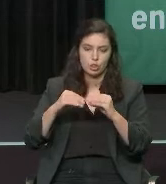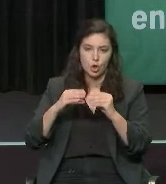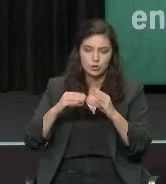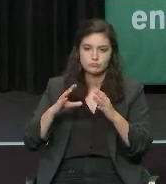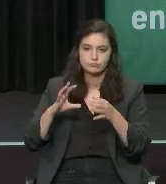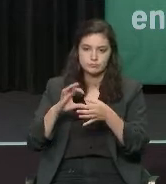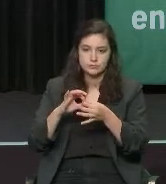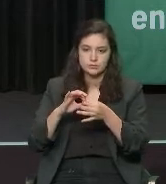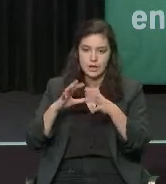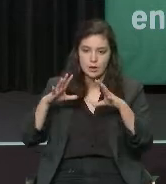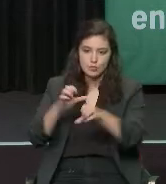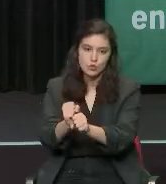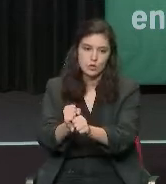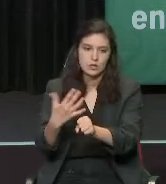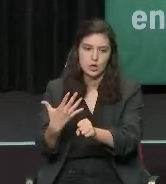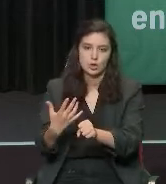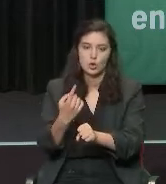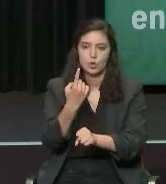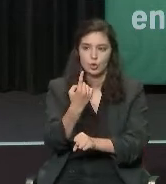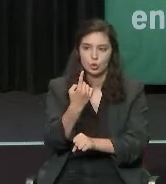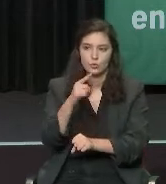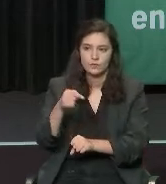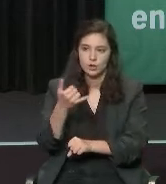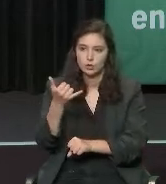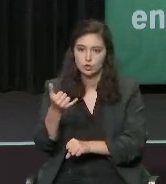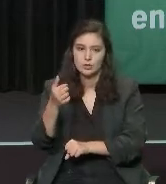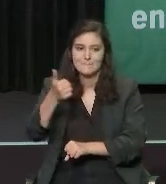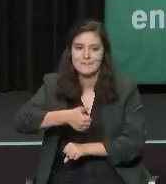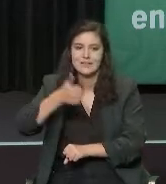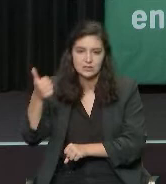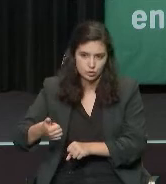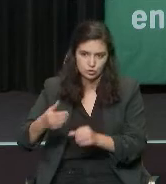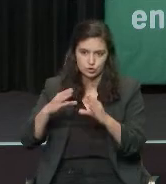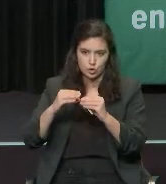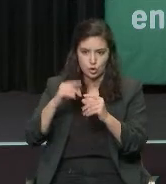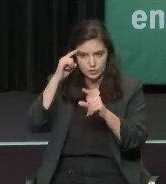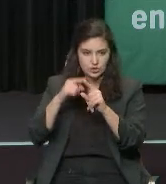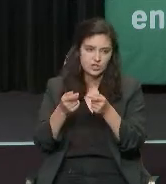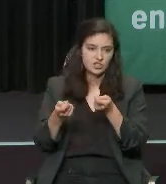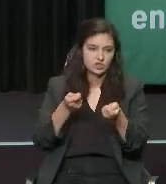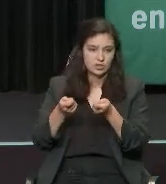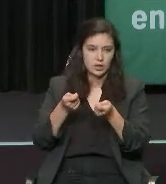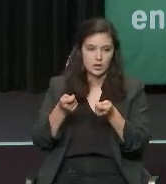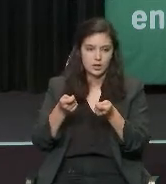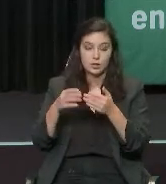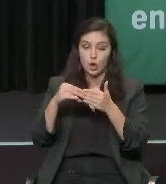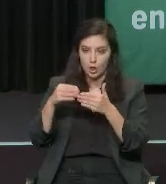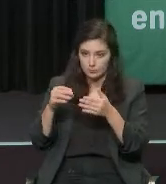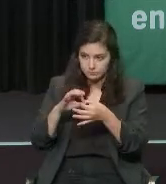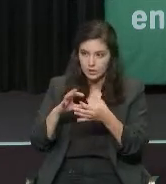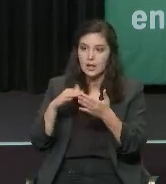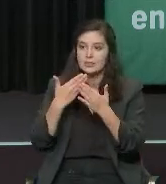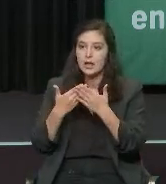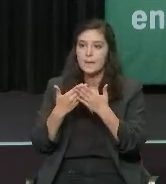agora tiveram um reforço orçamental de 1,2 bilhões de dólares para fazer gestão de combustíveis. Portanto, eles começaram a abrir a pestana